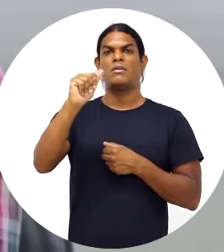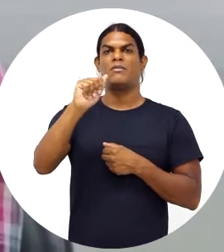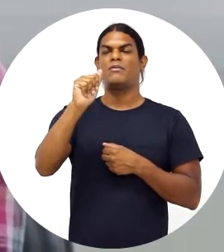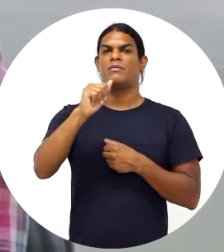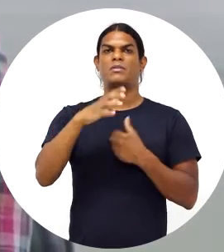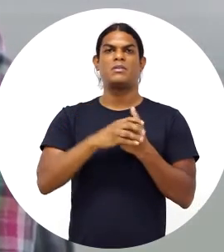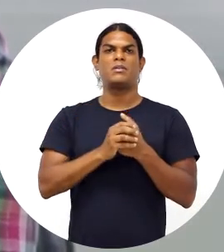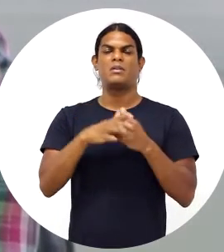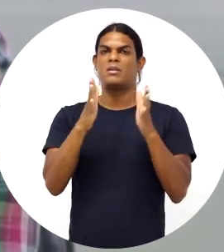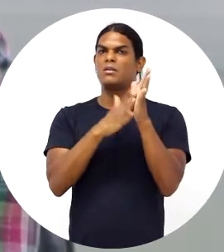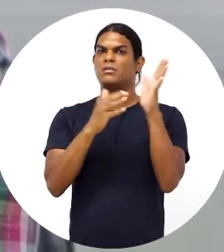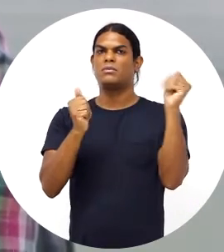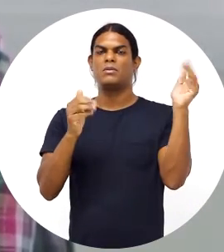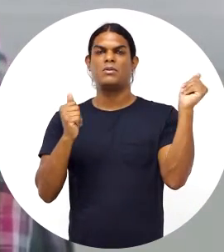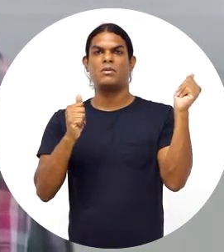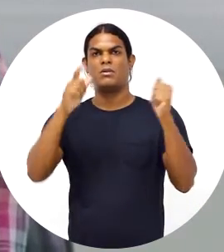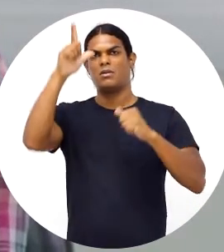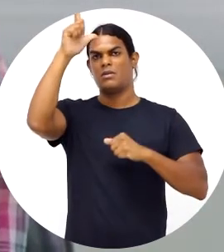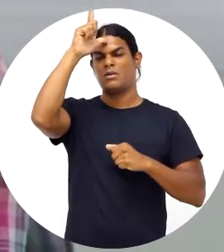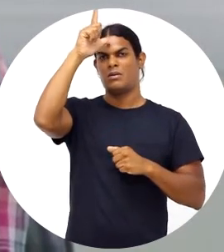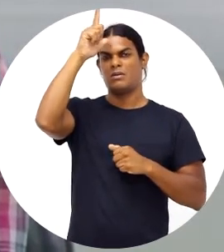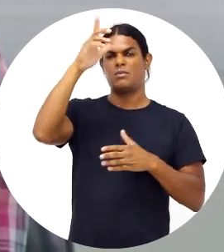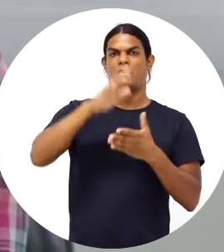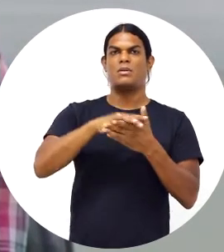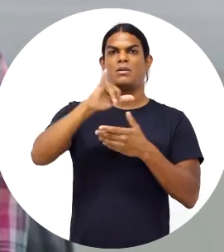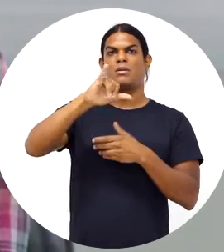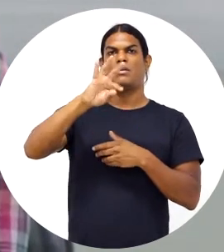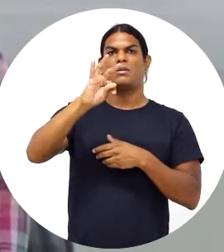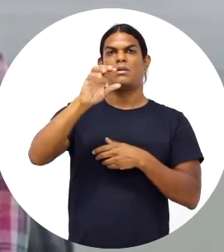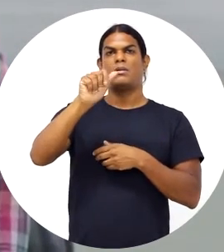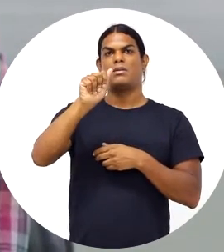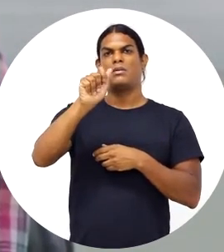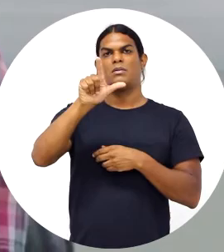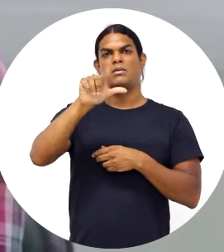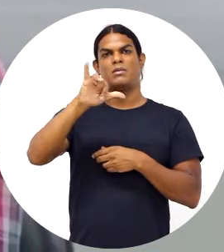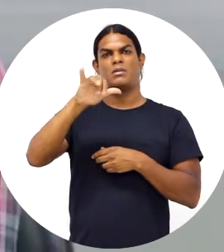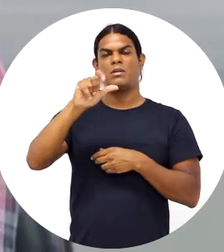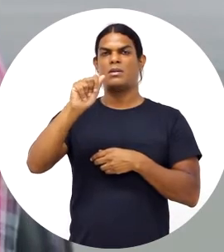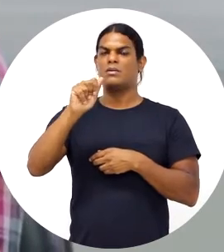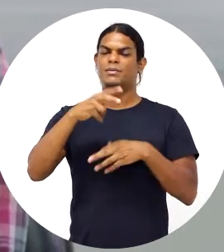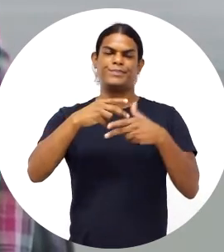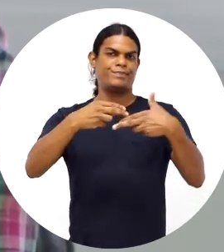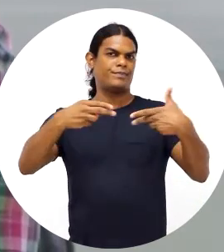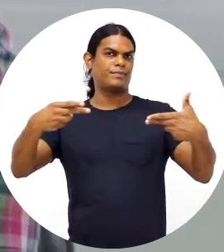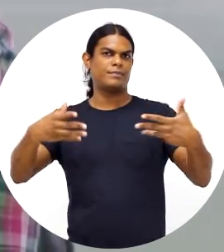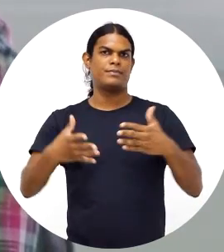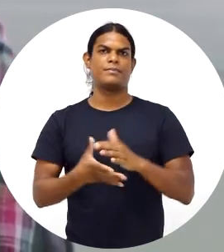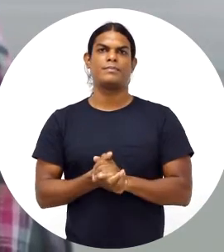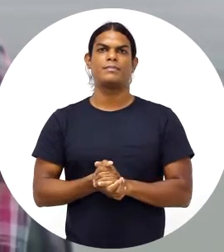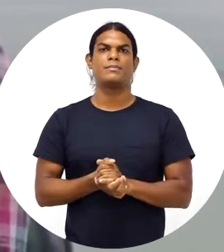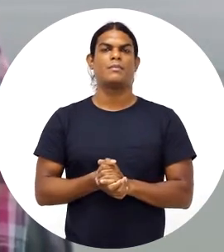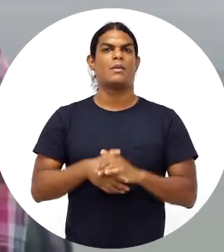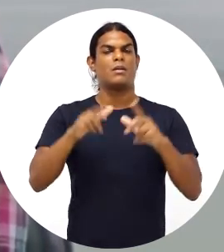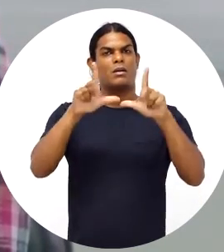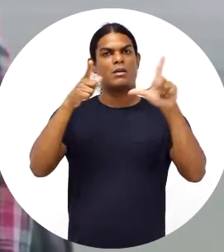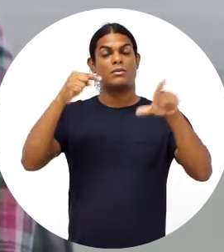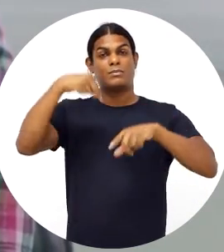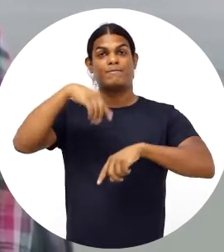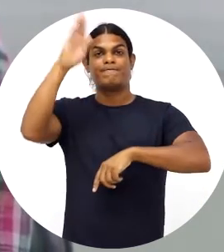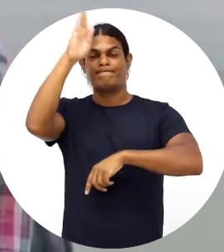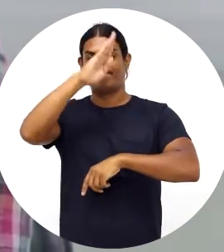alemã, inglesa, entre outras. Dostoiévski é um exemplo. A literatura